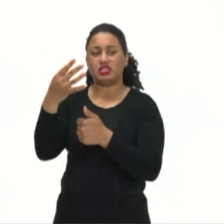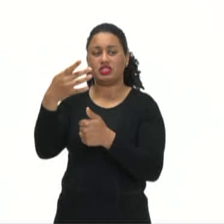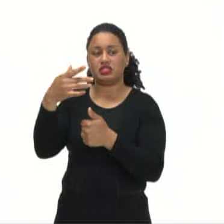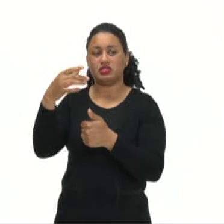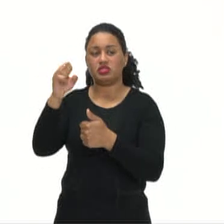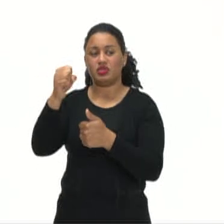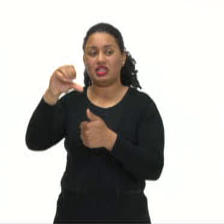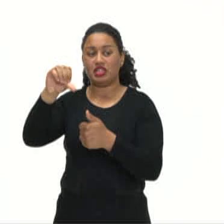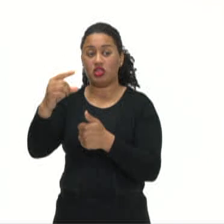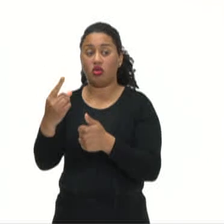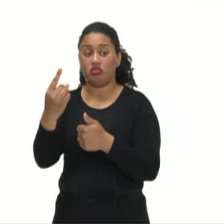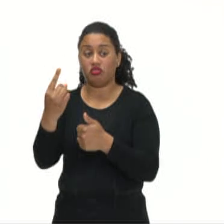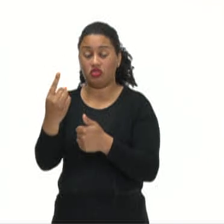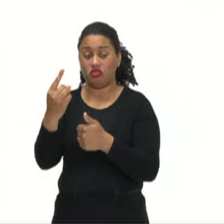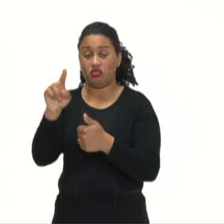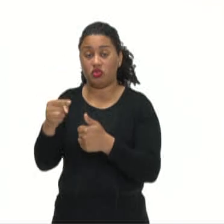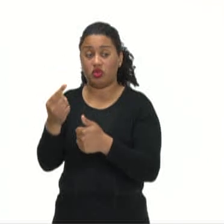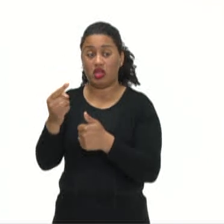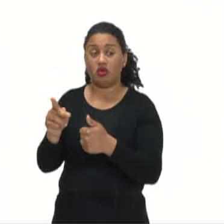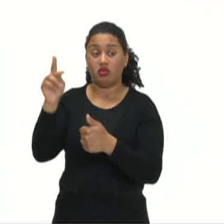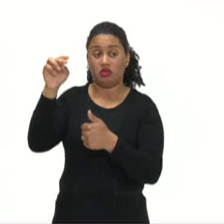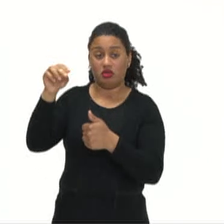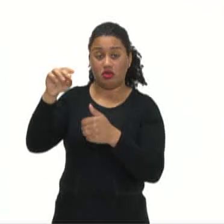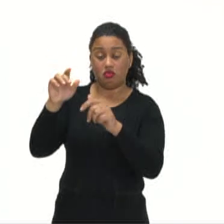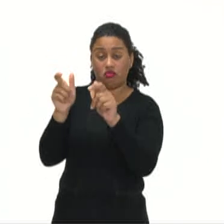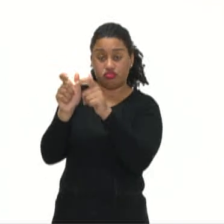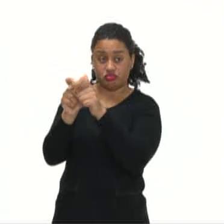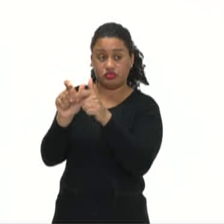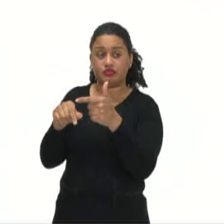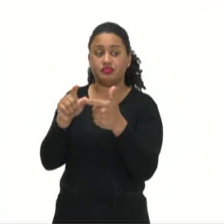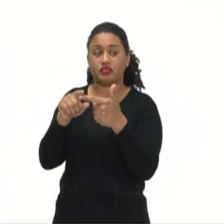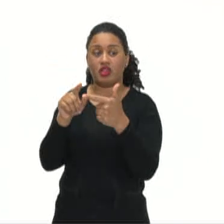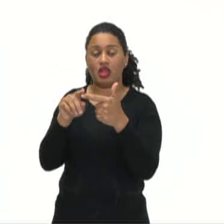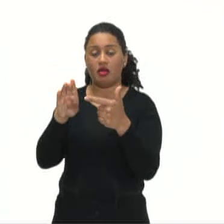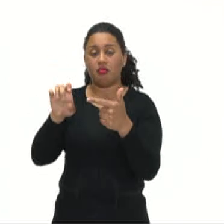489,1 habitantes por quilômetro quadrado, a Bélgica com